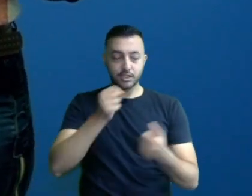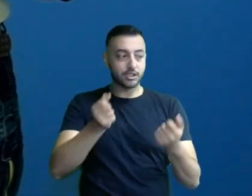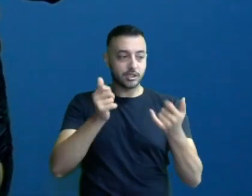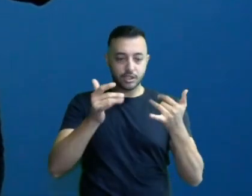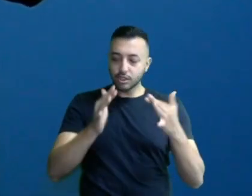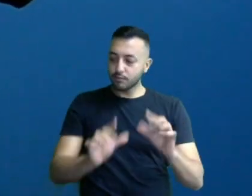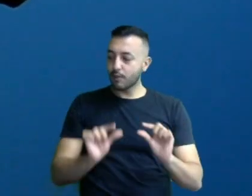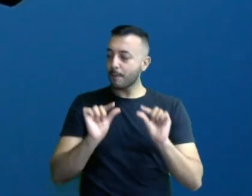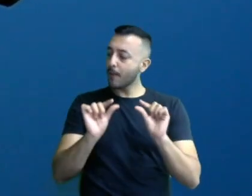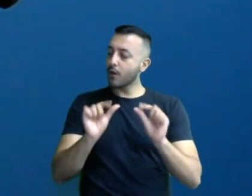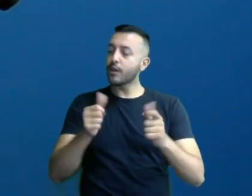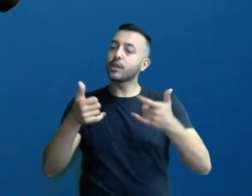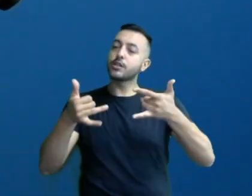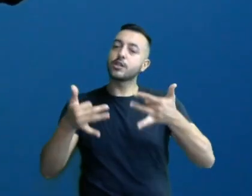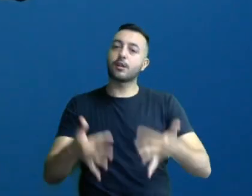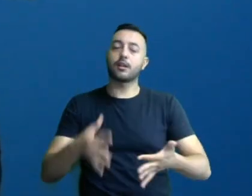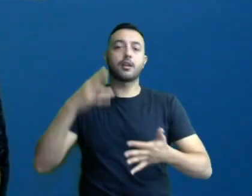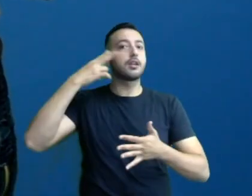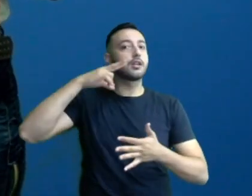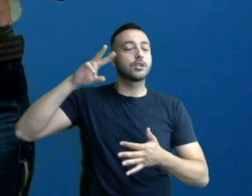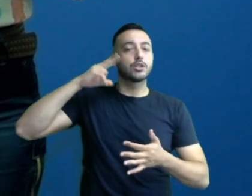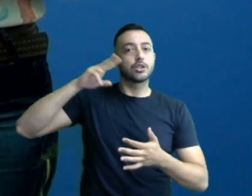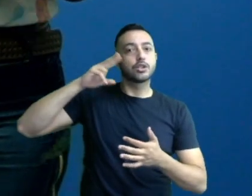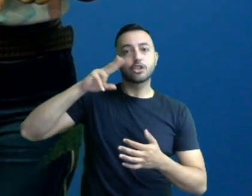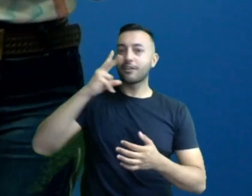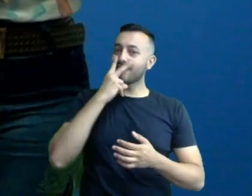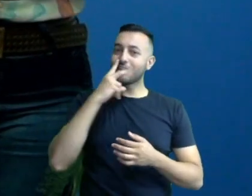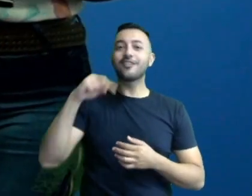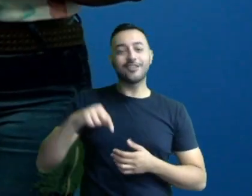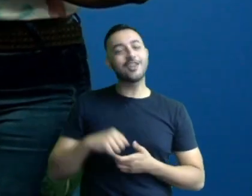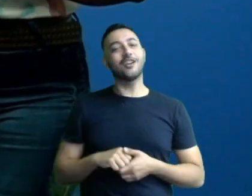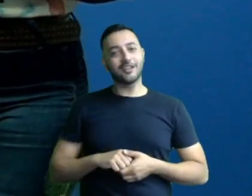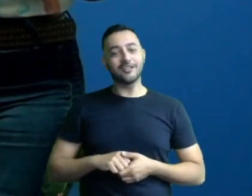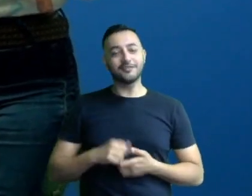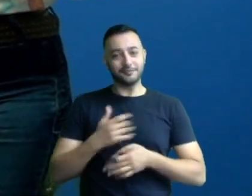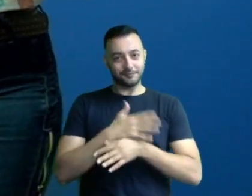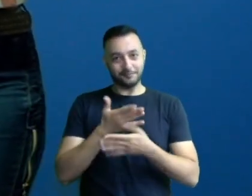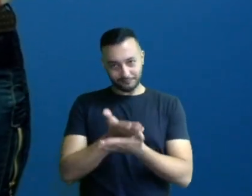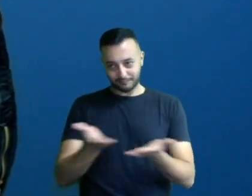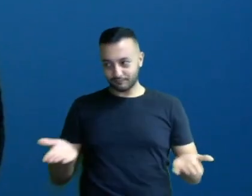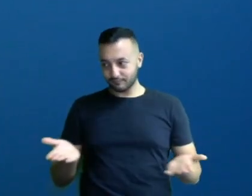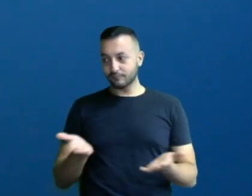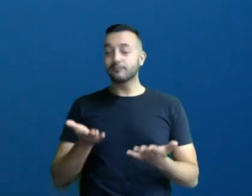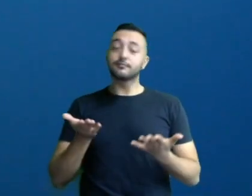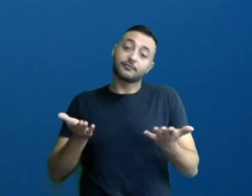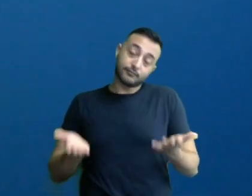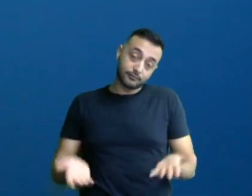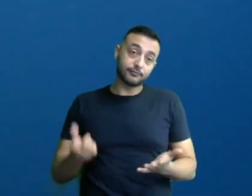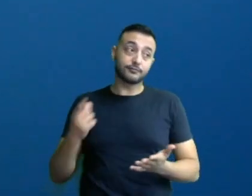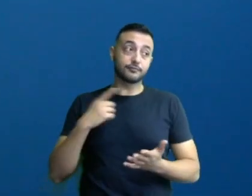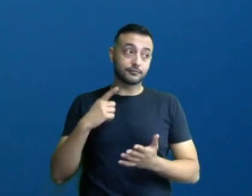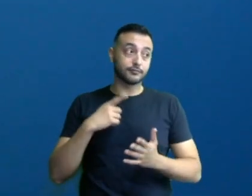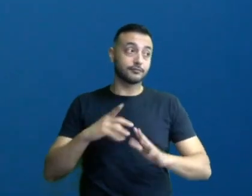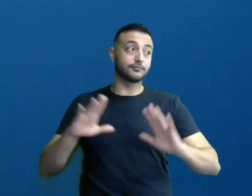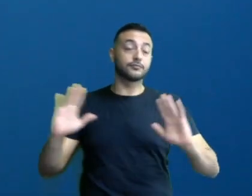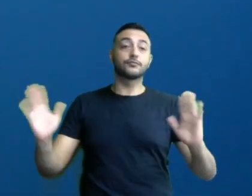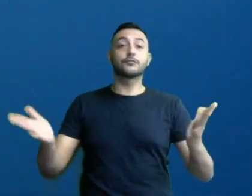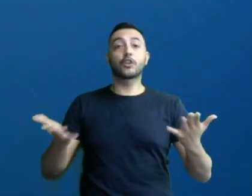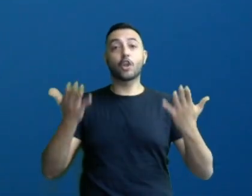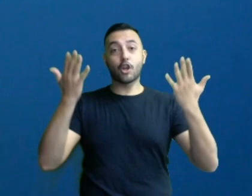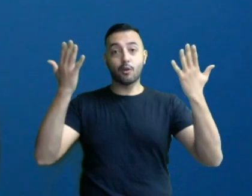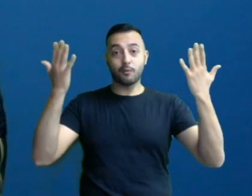fala um pouco sobre a história de Vitória mesmo, da nossa cidade. Como nós estamos aí comemorando,